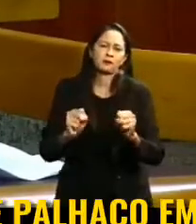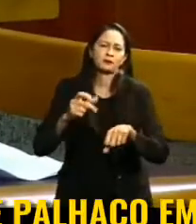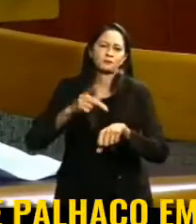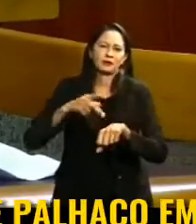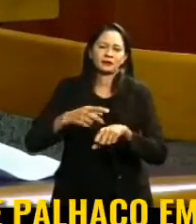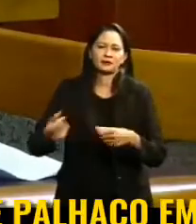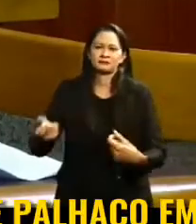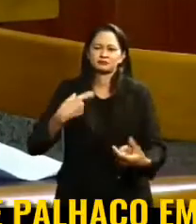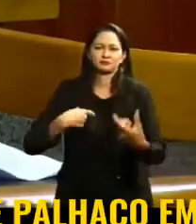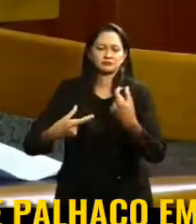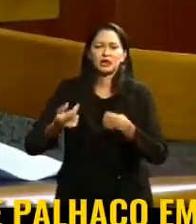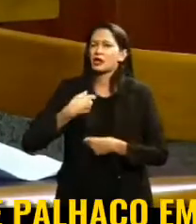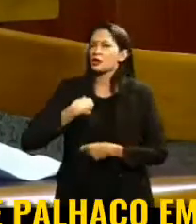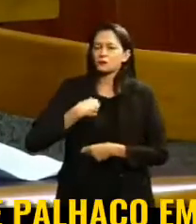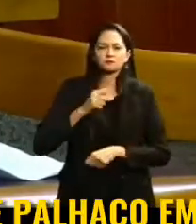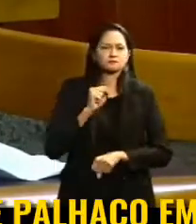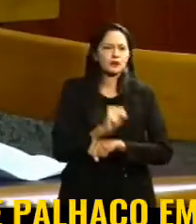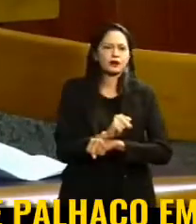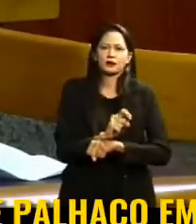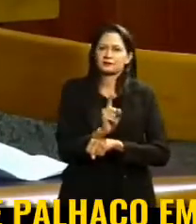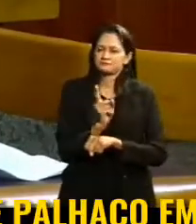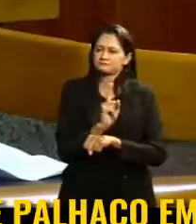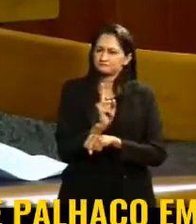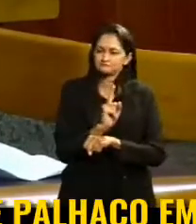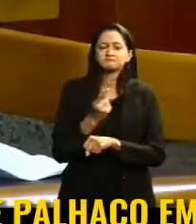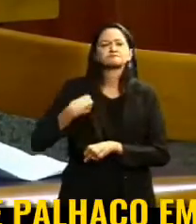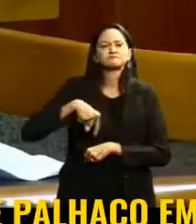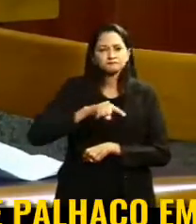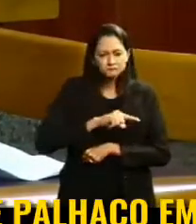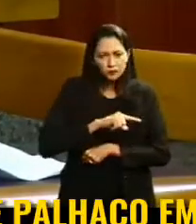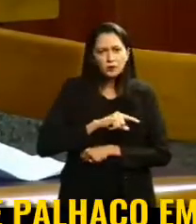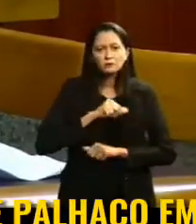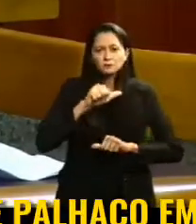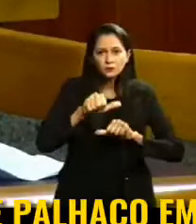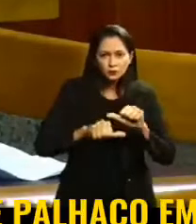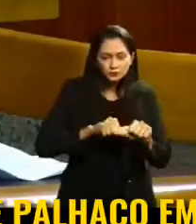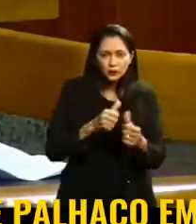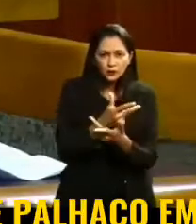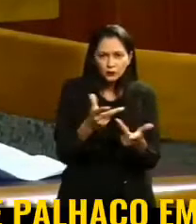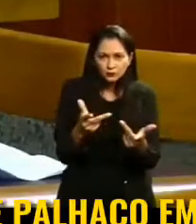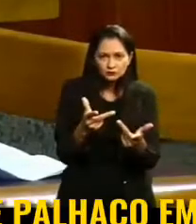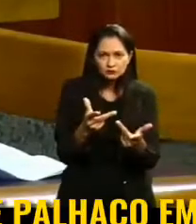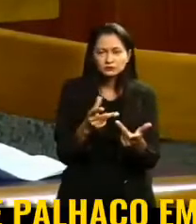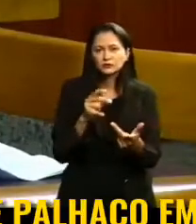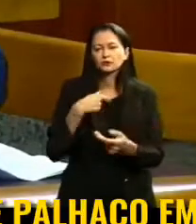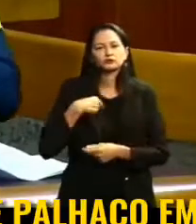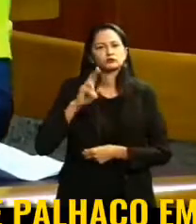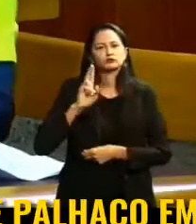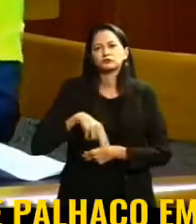não vou descansar enquanto nós não mudarmos a situação.